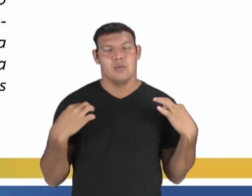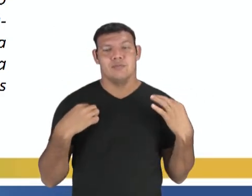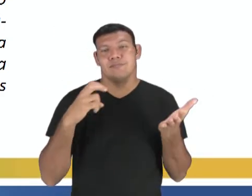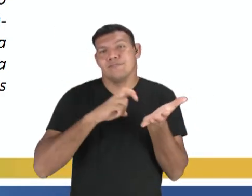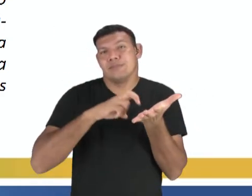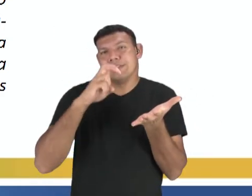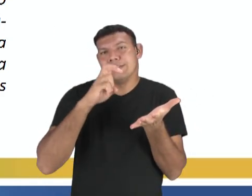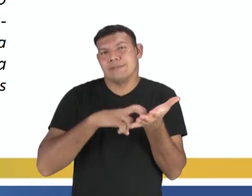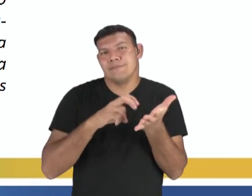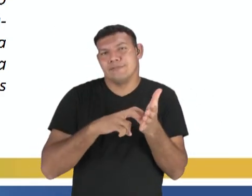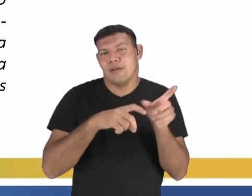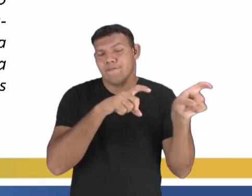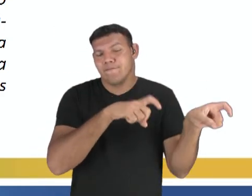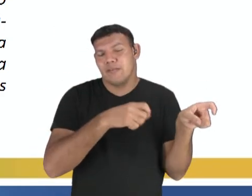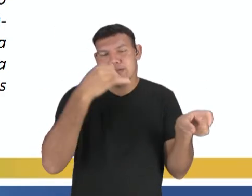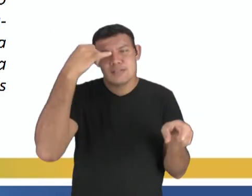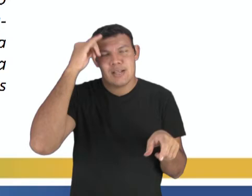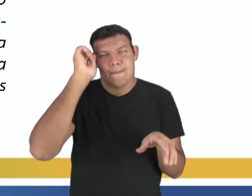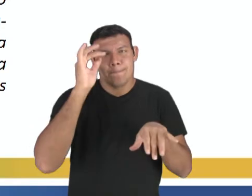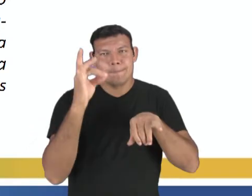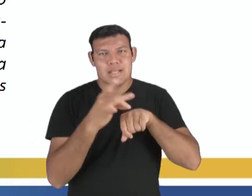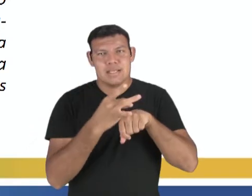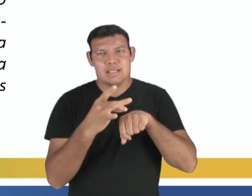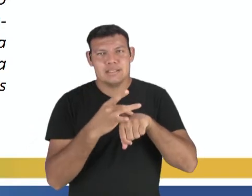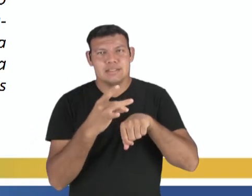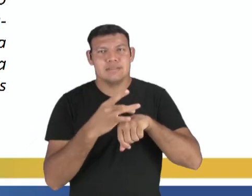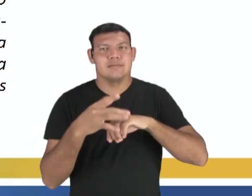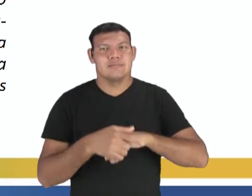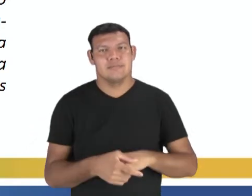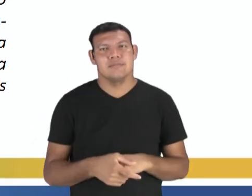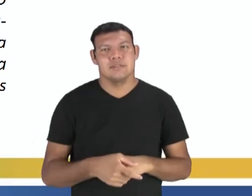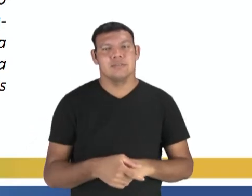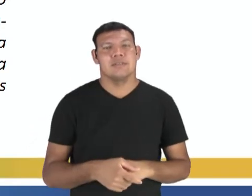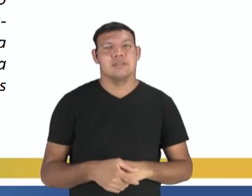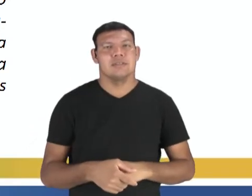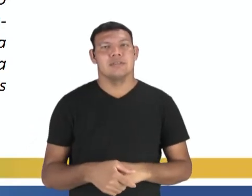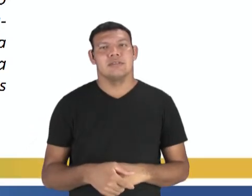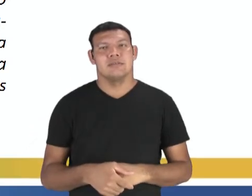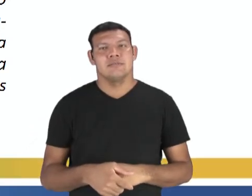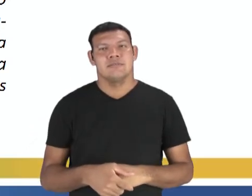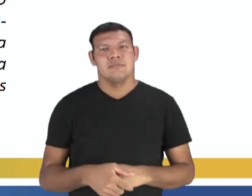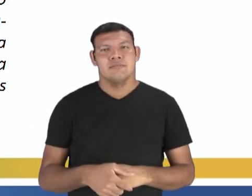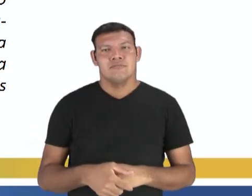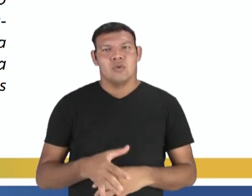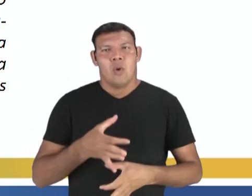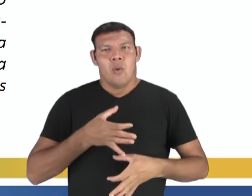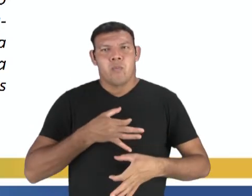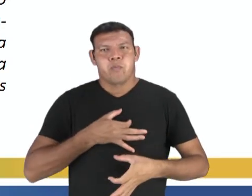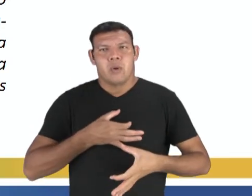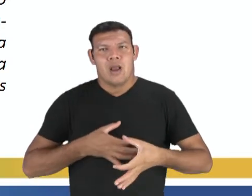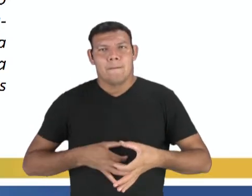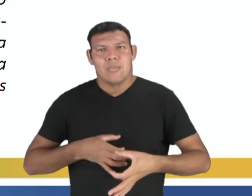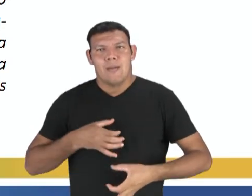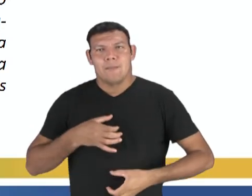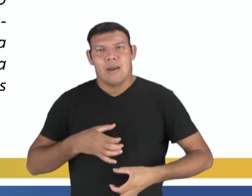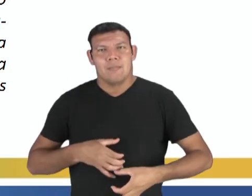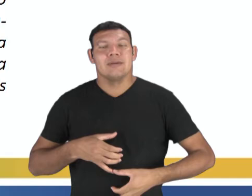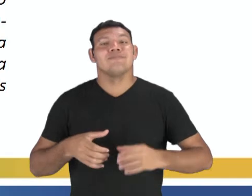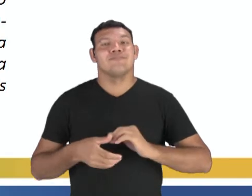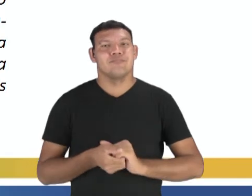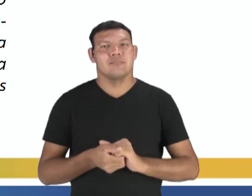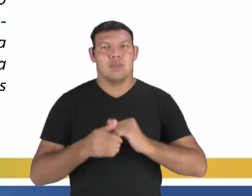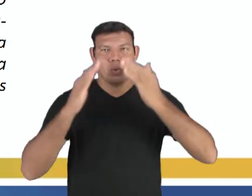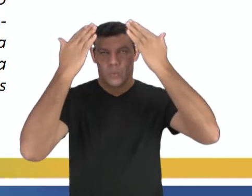manhã de fazenda preta, bordado a sotache com largos botões de madrepérola,